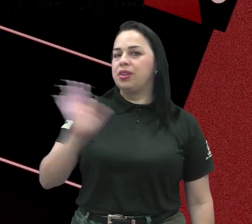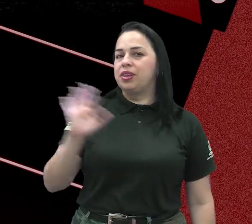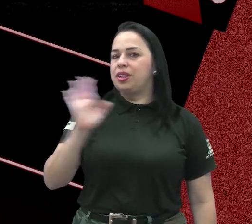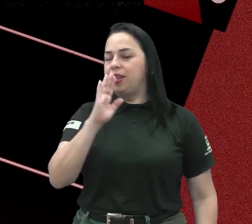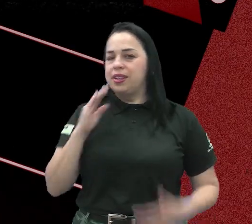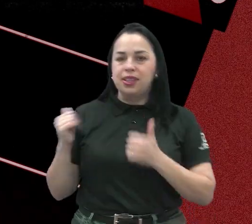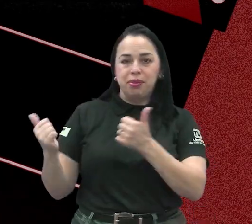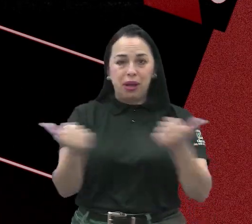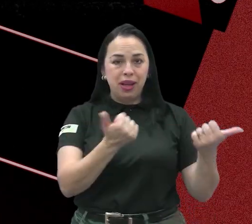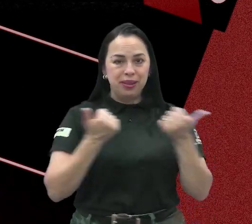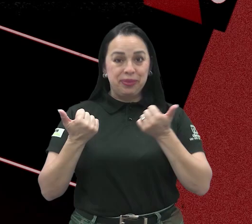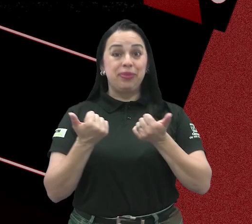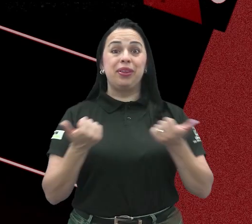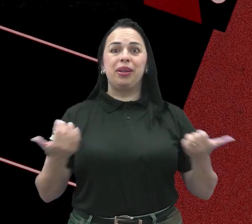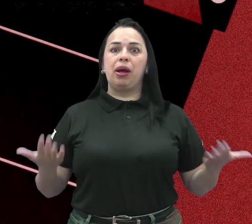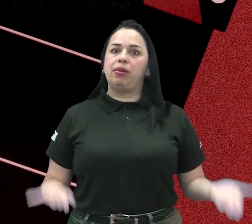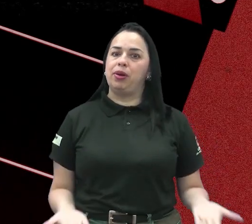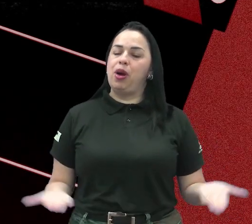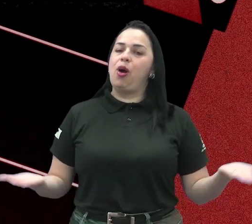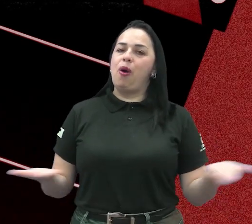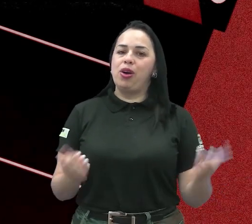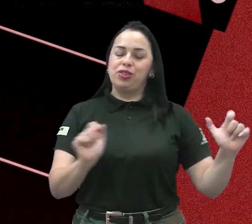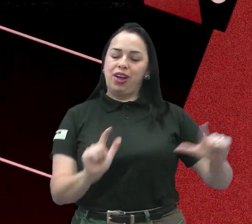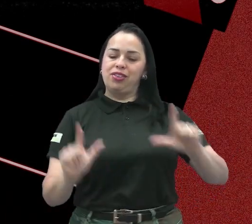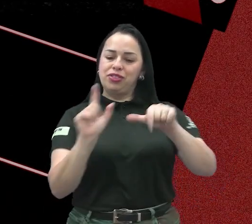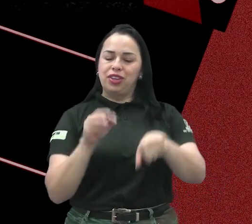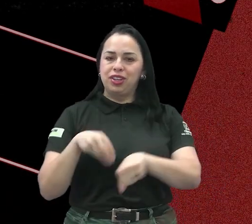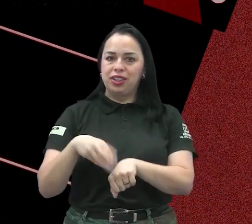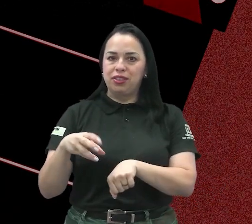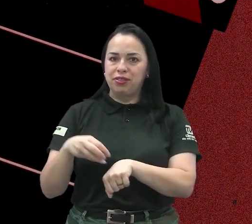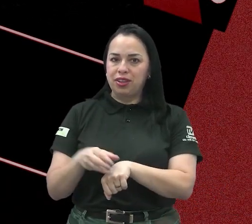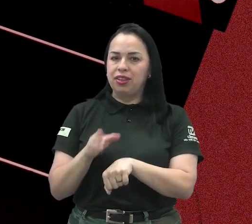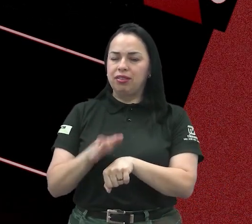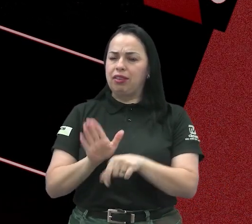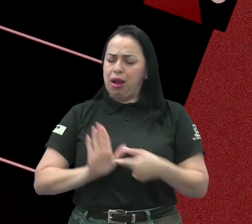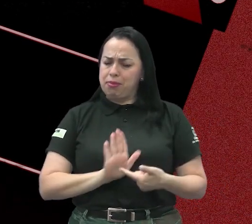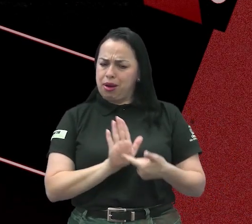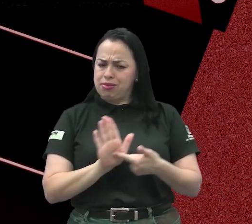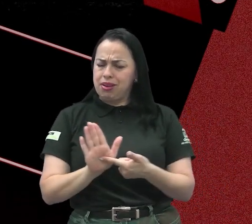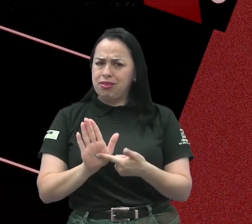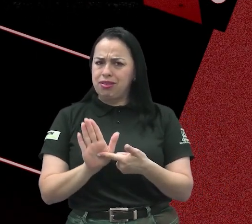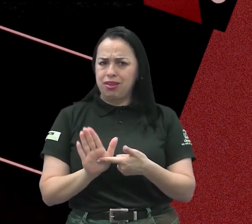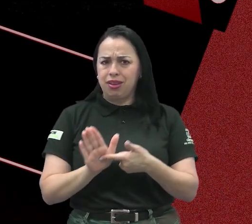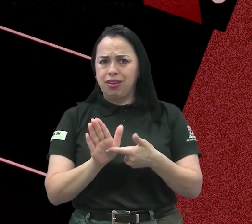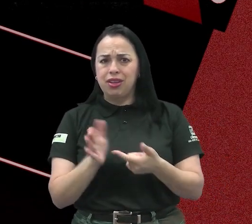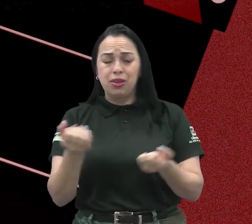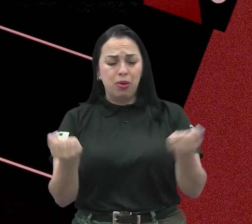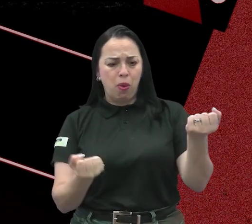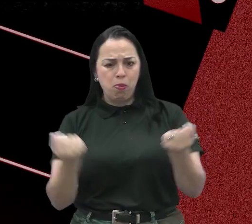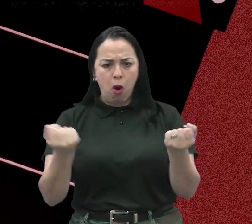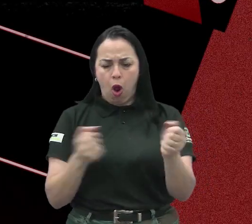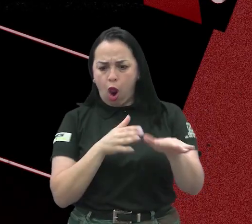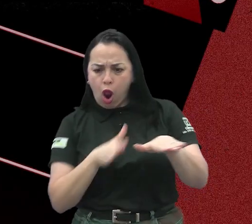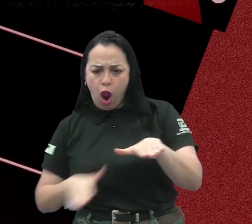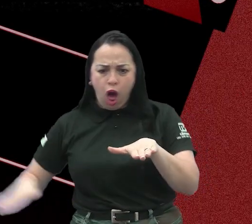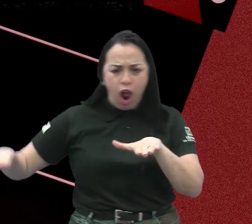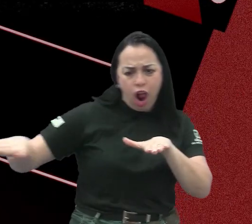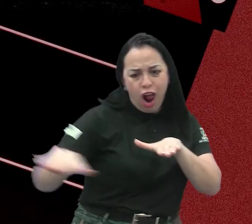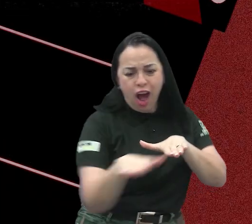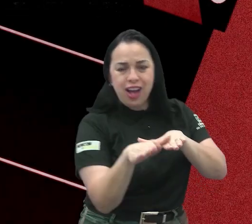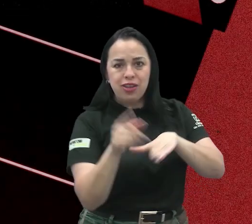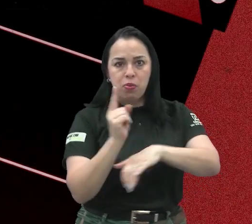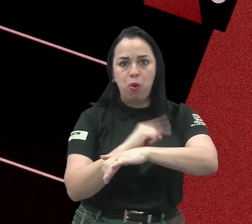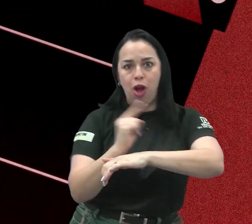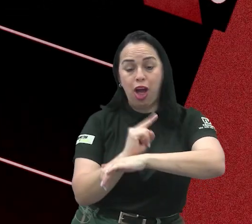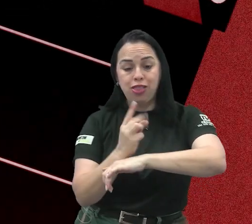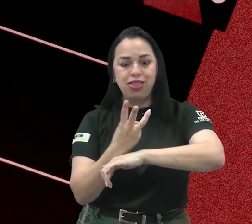Olá, como vai você? Tudo bem? Bom, o Sessão Pipoca de hoje está apontando na reta, chegando a 300 km por hora,